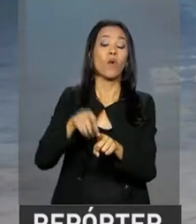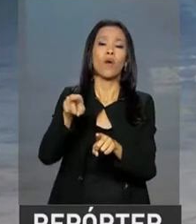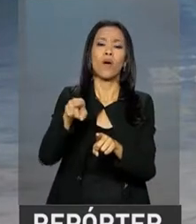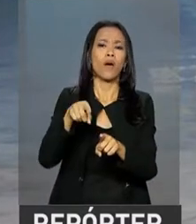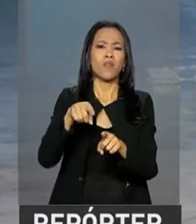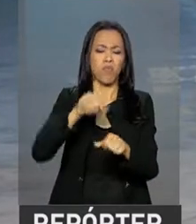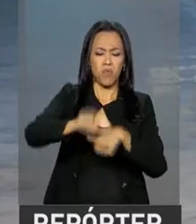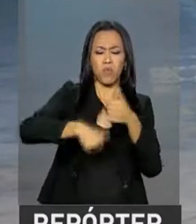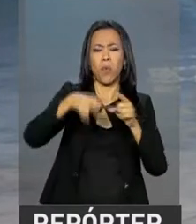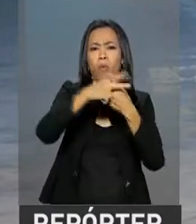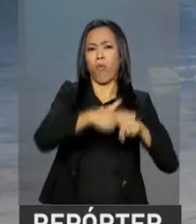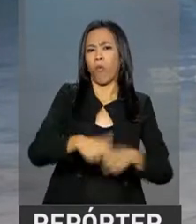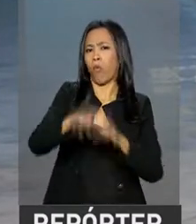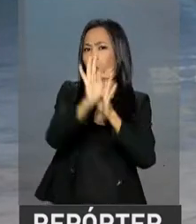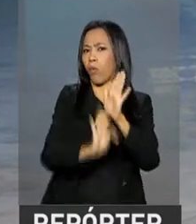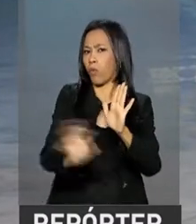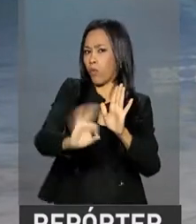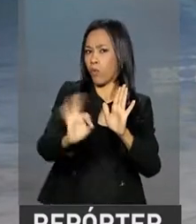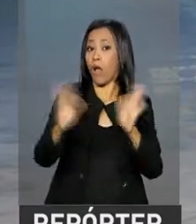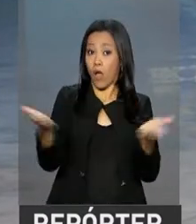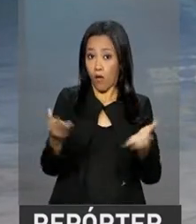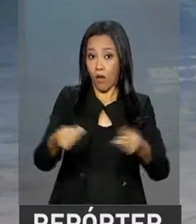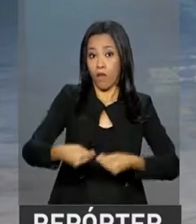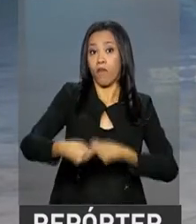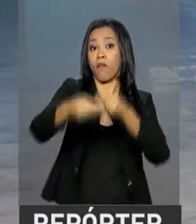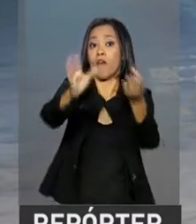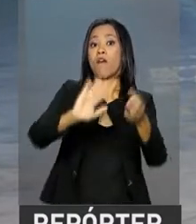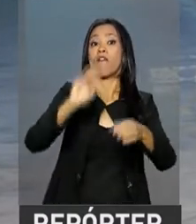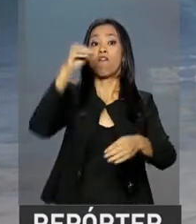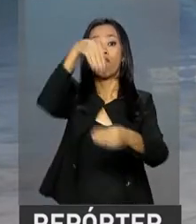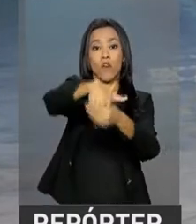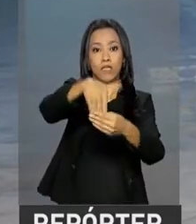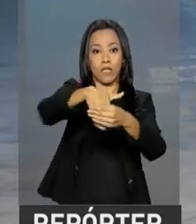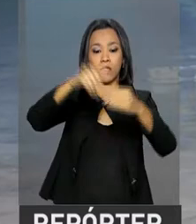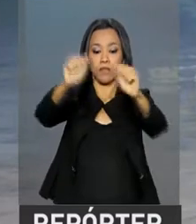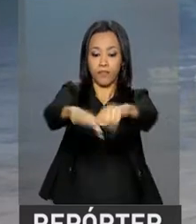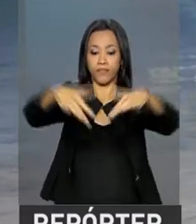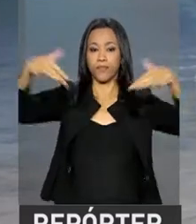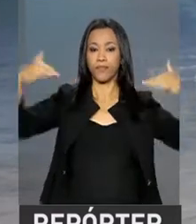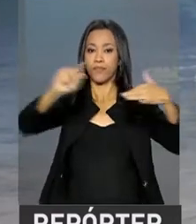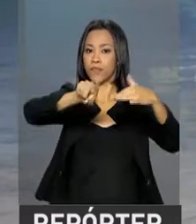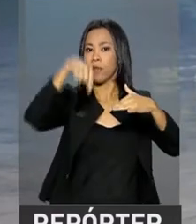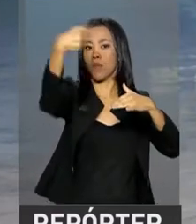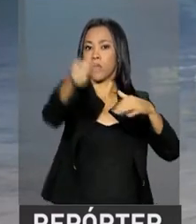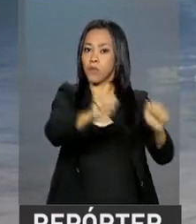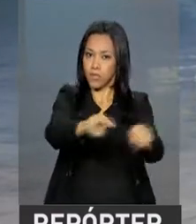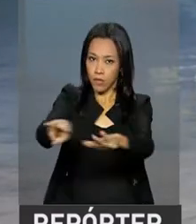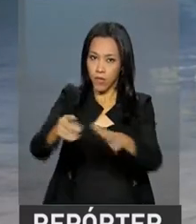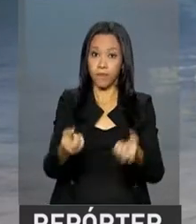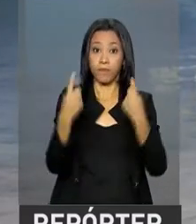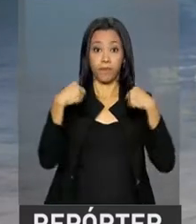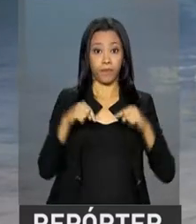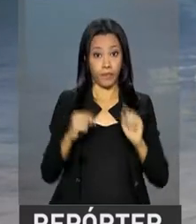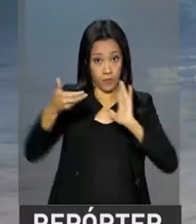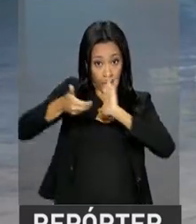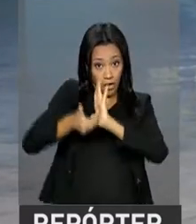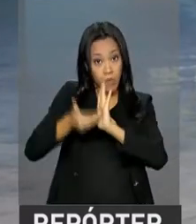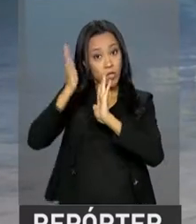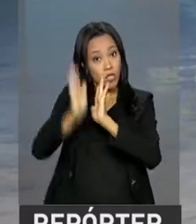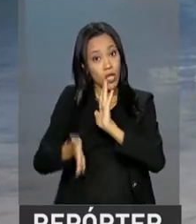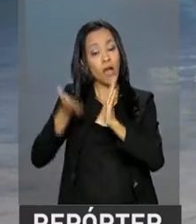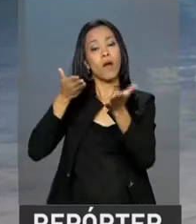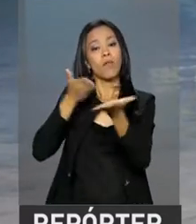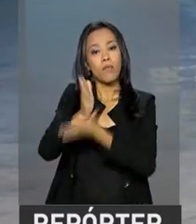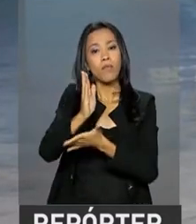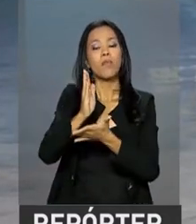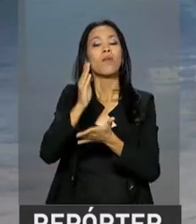agora a reforma trabalhista segue para votação no plenário da casa na próxima semana na câmara dos deputados foi aprovada no plenário a